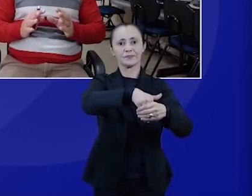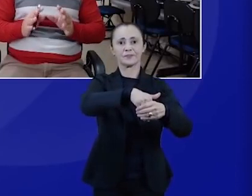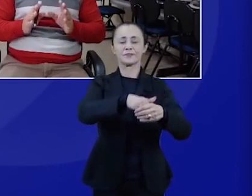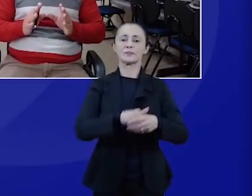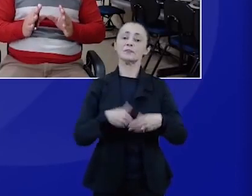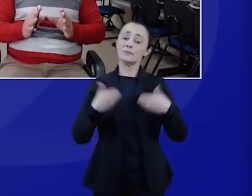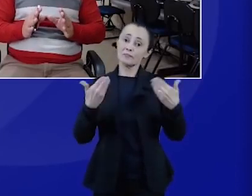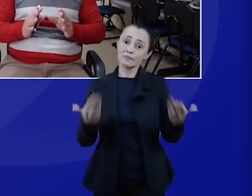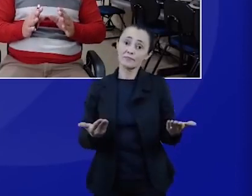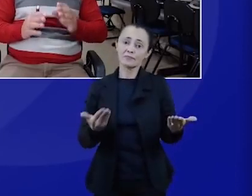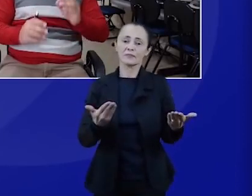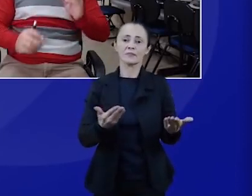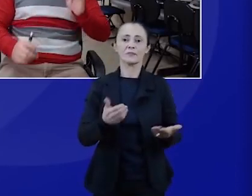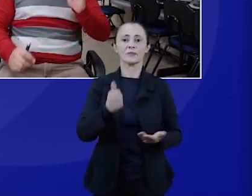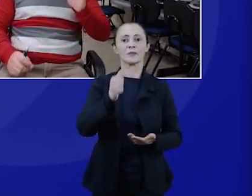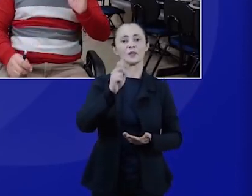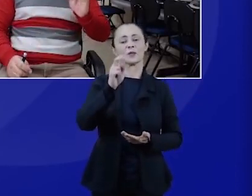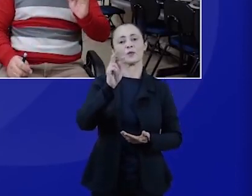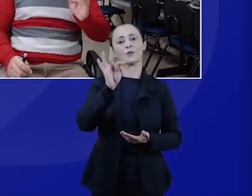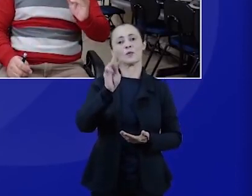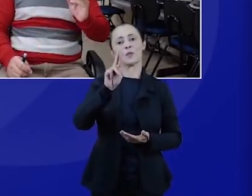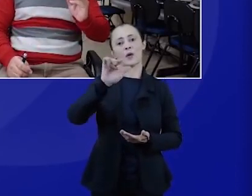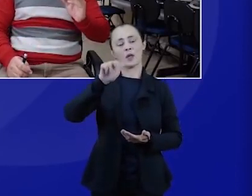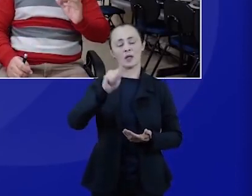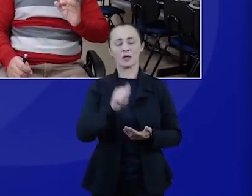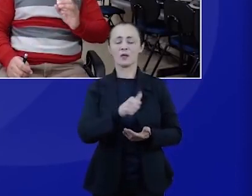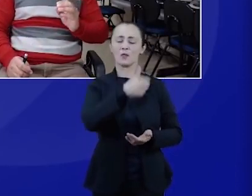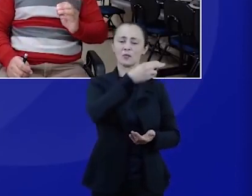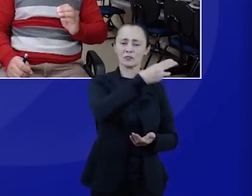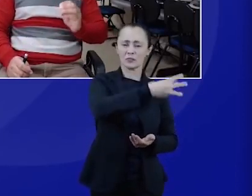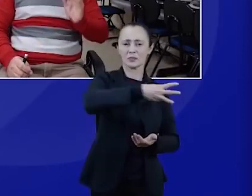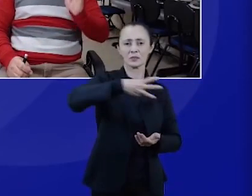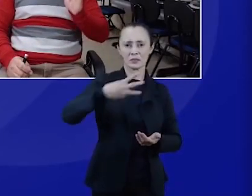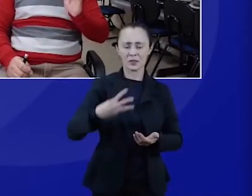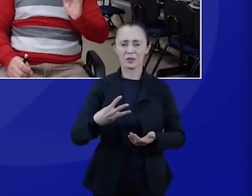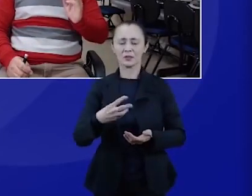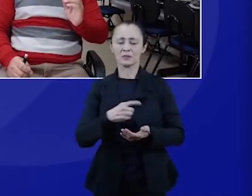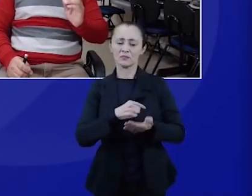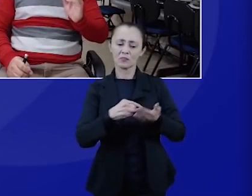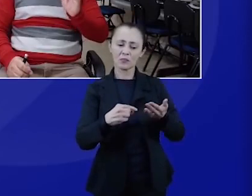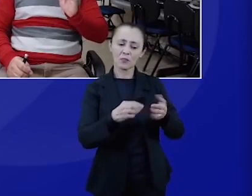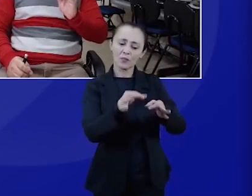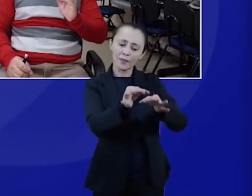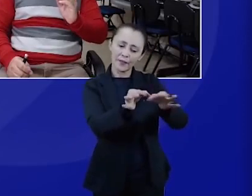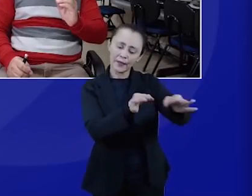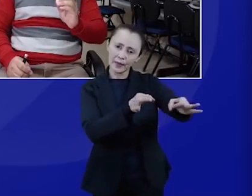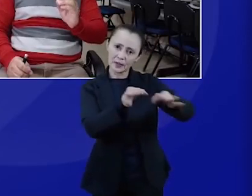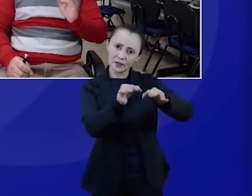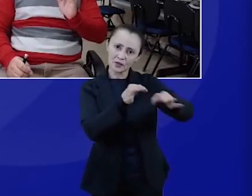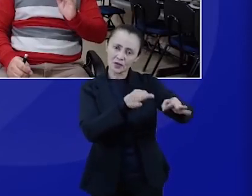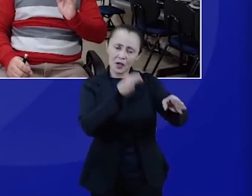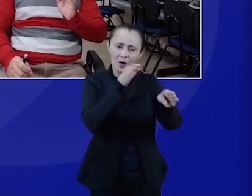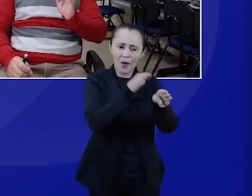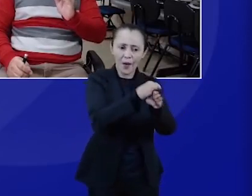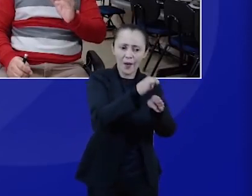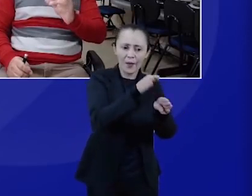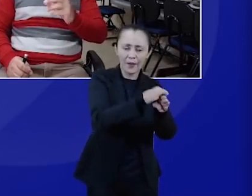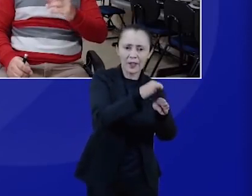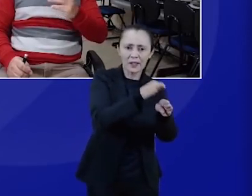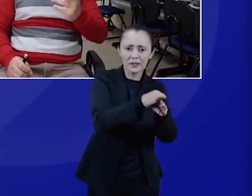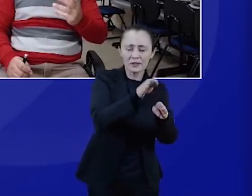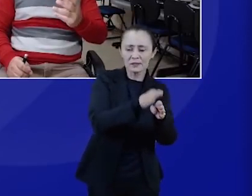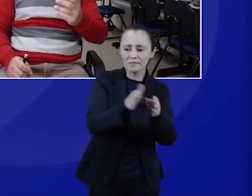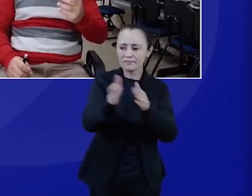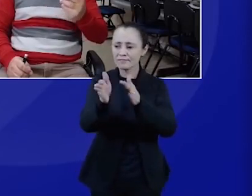nós podemos perceber no parágrafo 1, onde é dito: planejar, orientar e coordenar